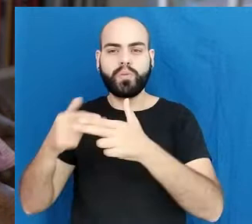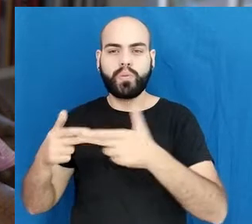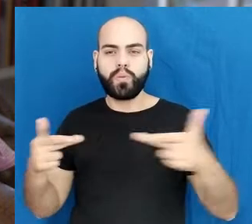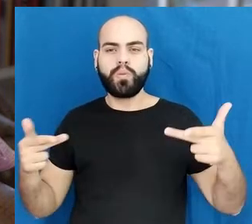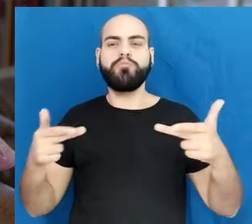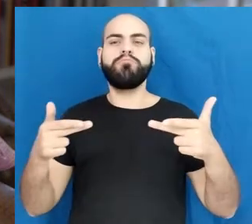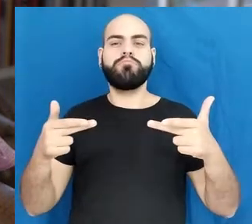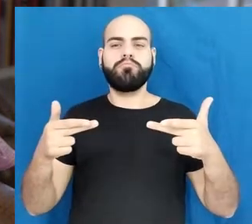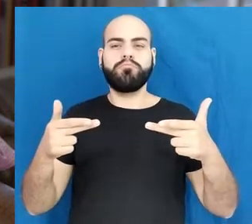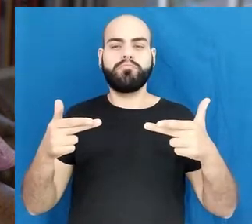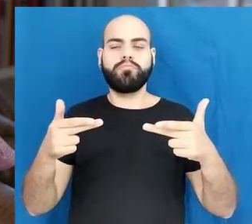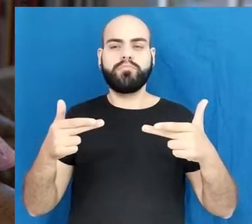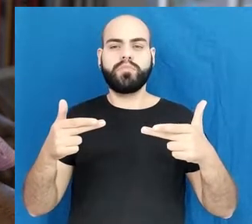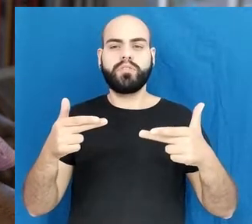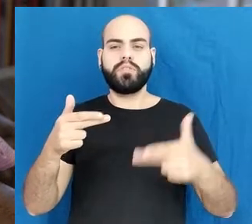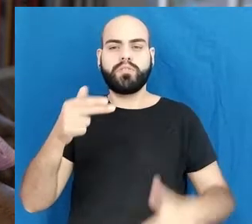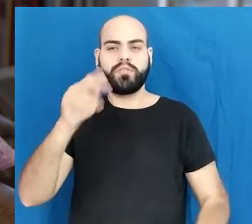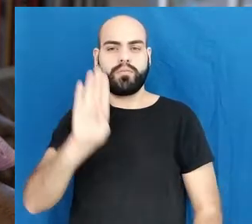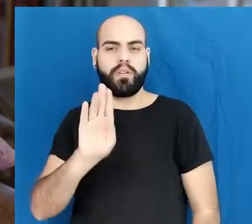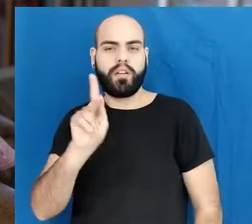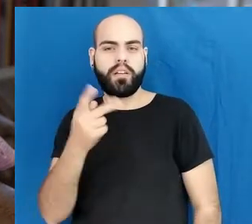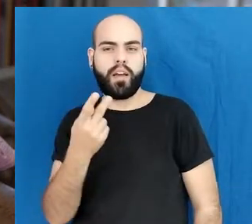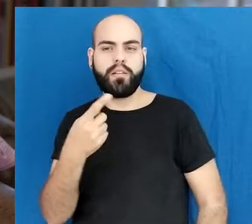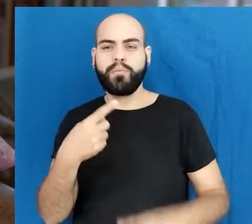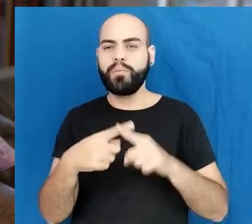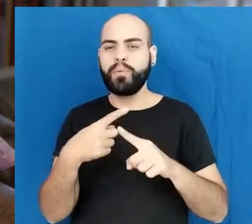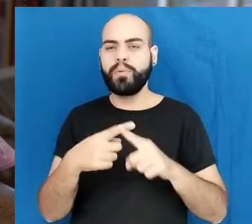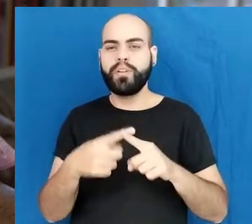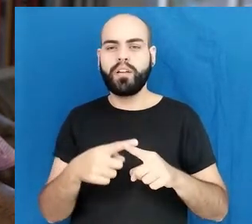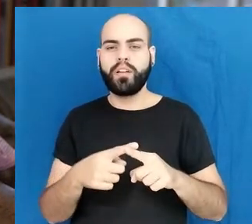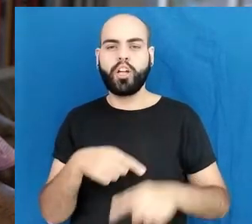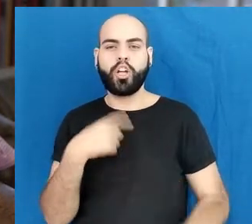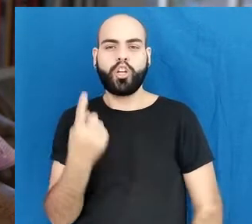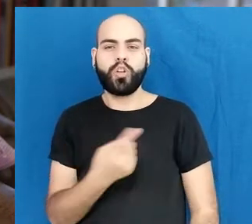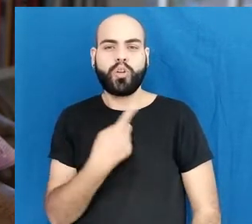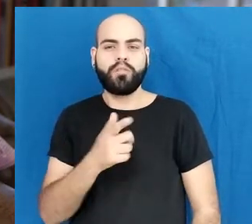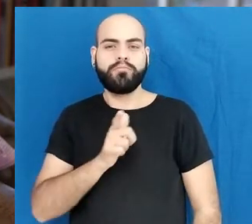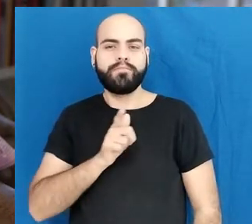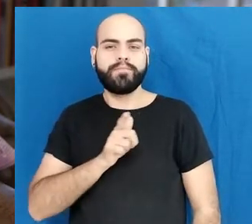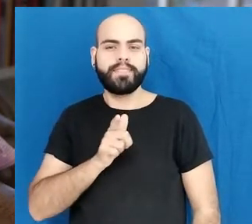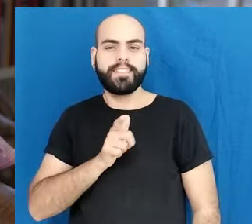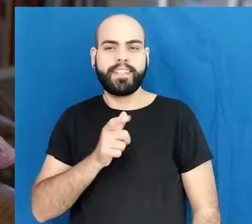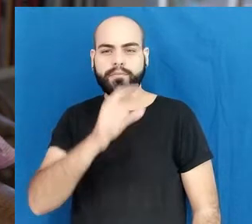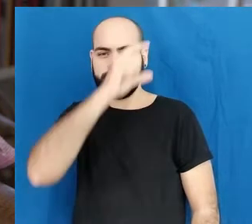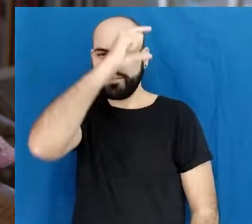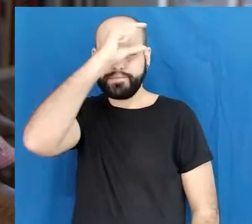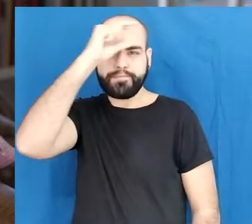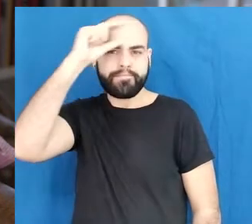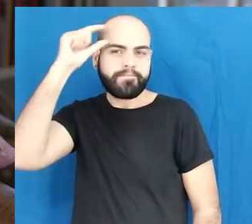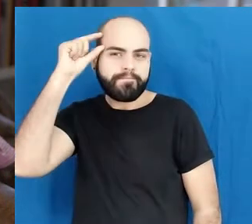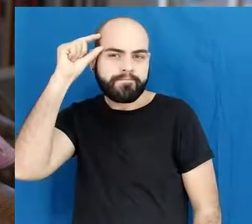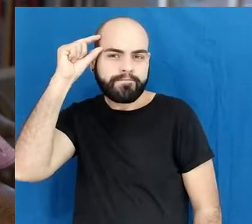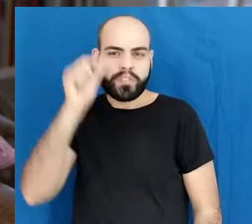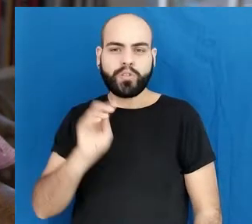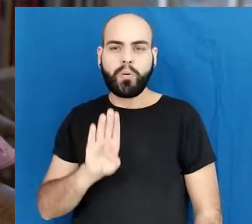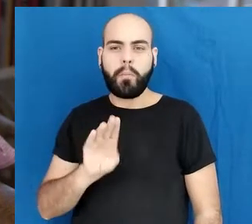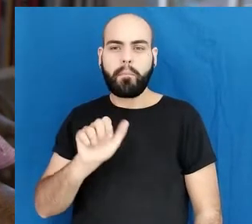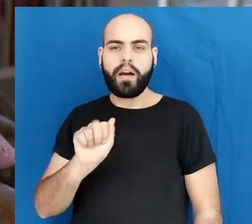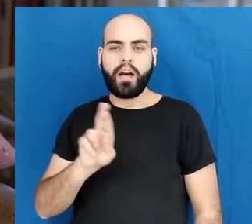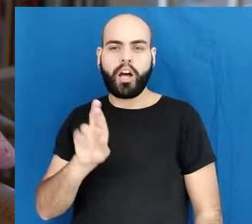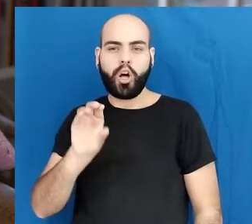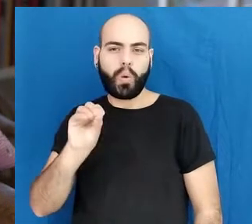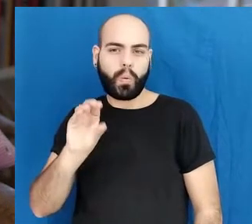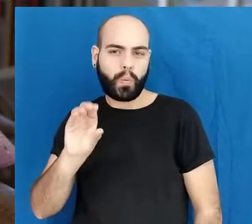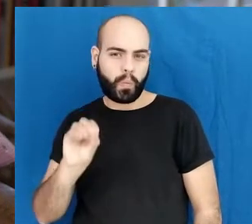Horizonte. Porque a gente é muito estigmatizado pelo barroco. Então, tudo que não é barroco, as